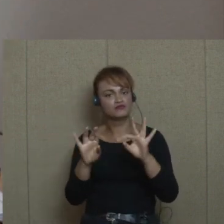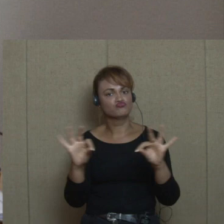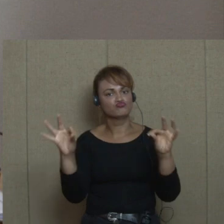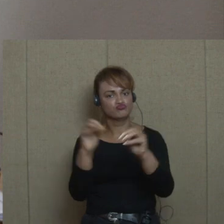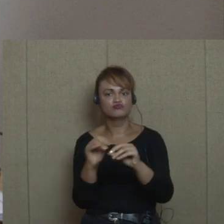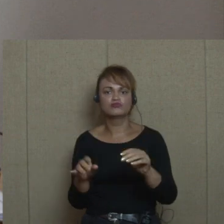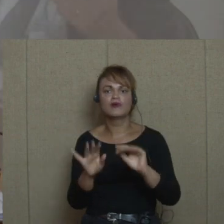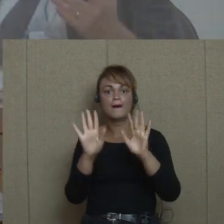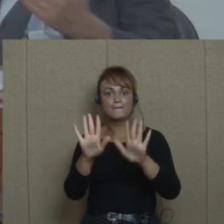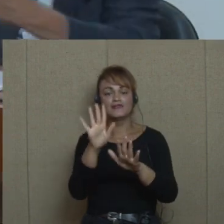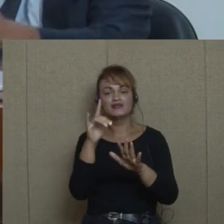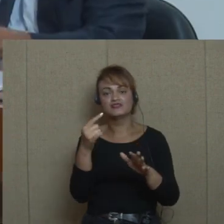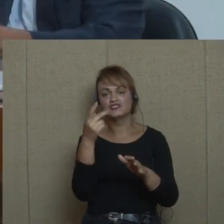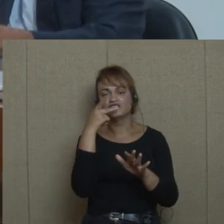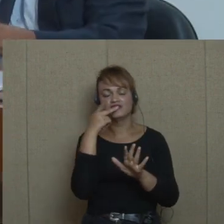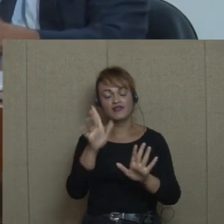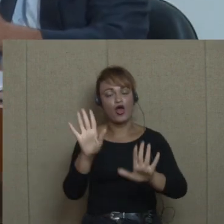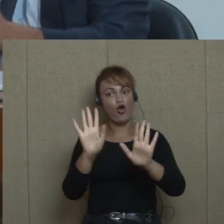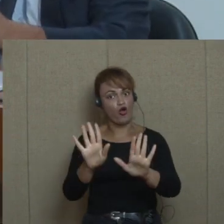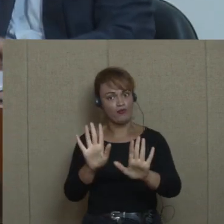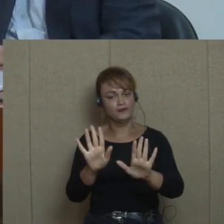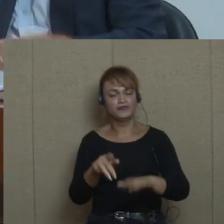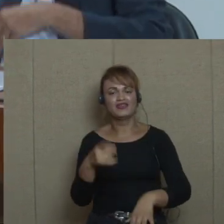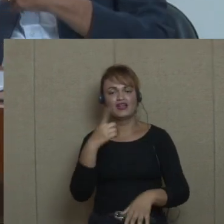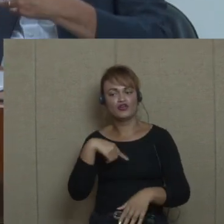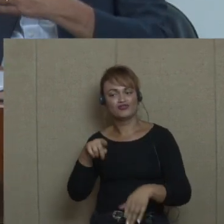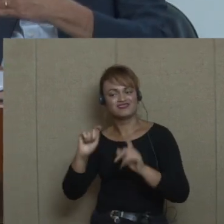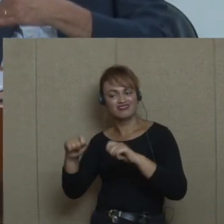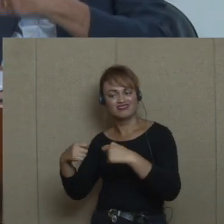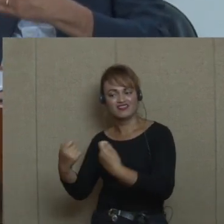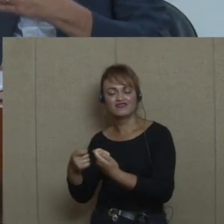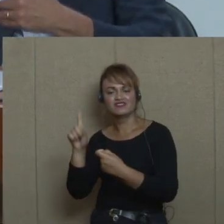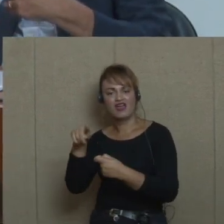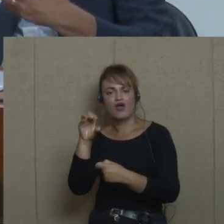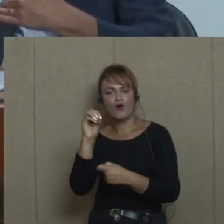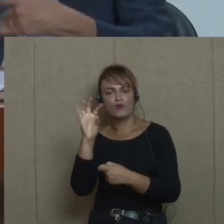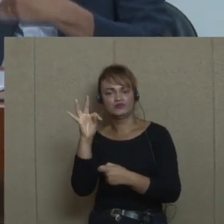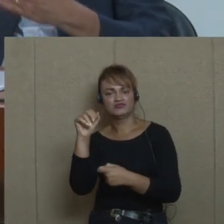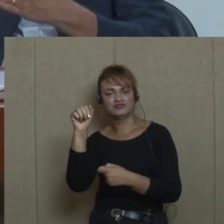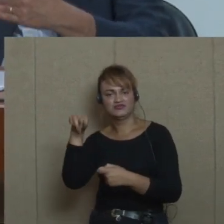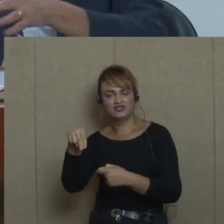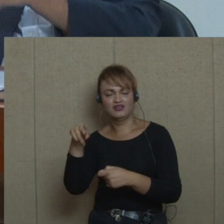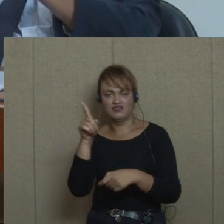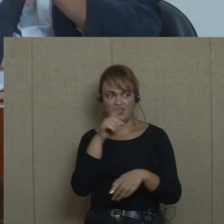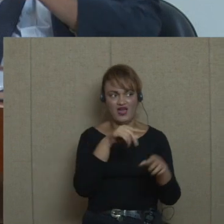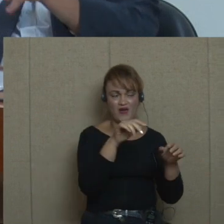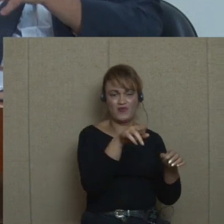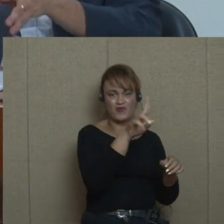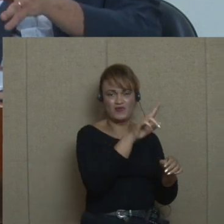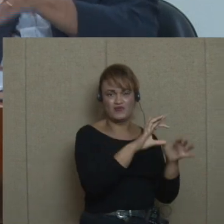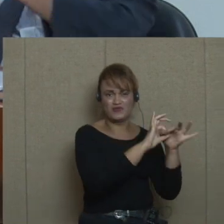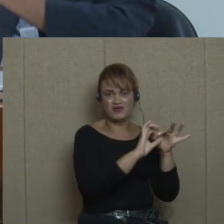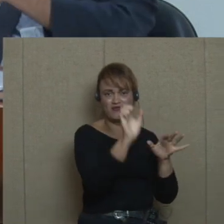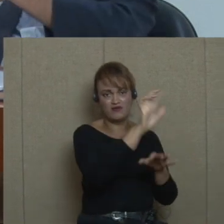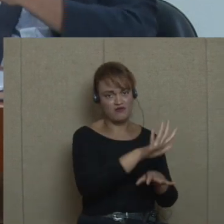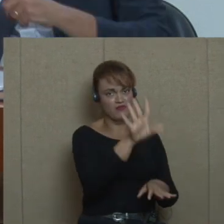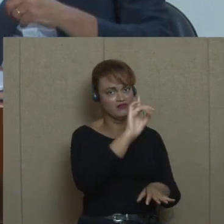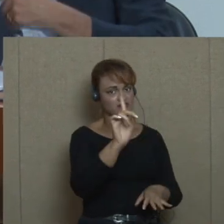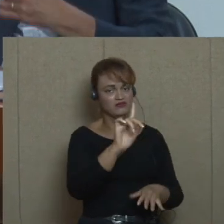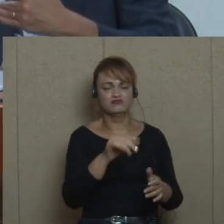a gente tem que dizer, espera aí, a nossa defesa é a OTAN, não é a União Europeia. Muitos